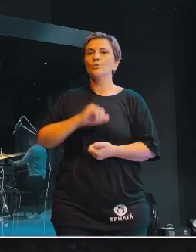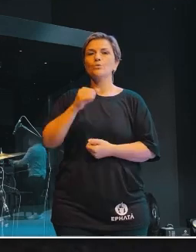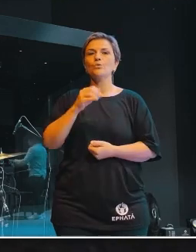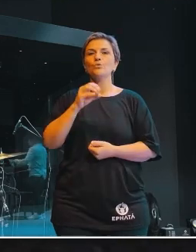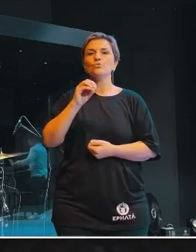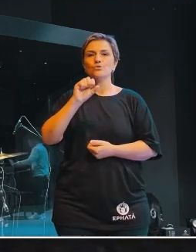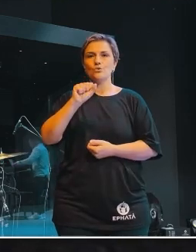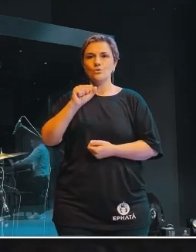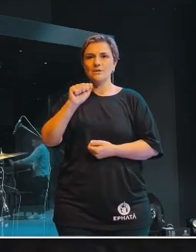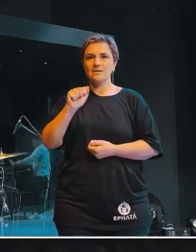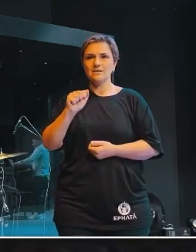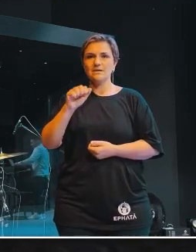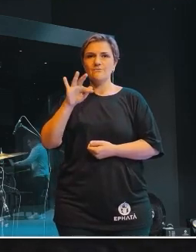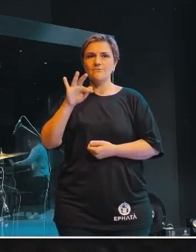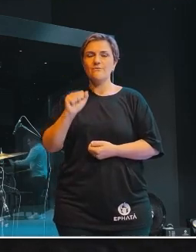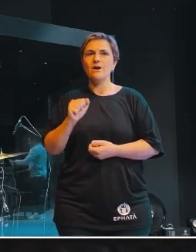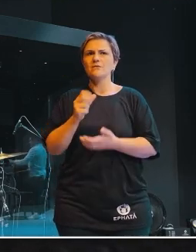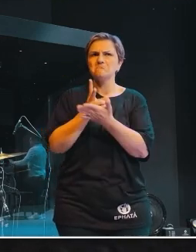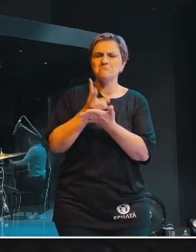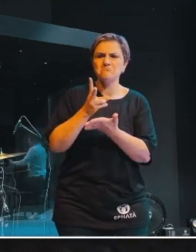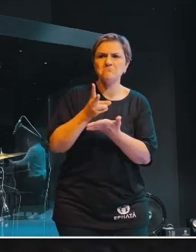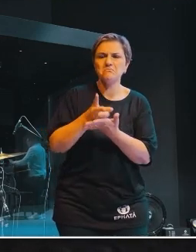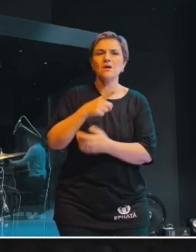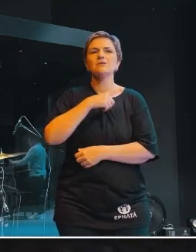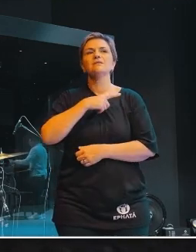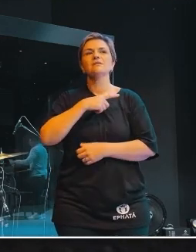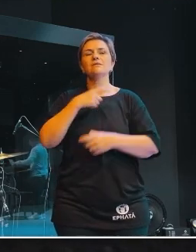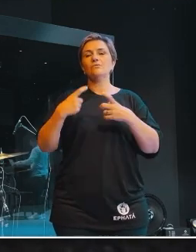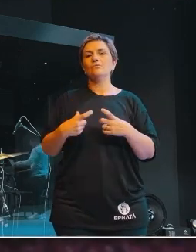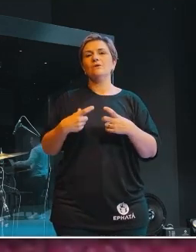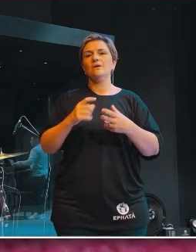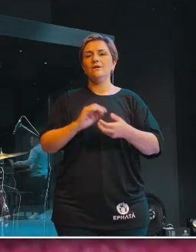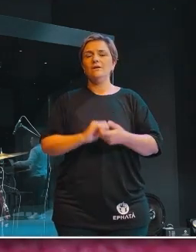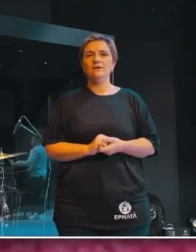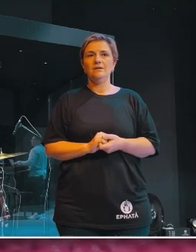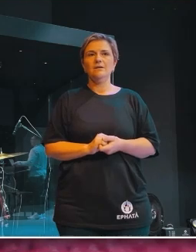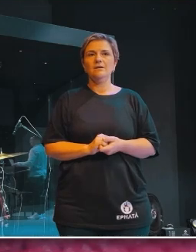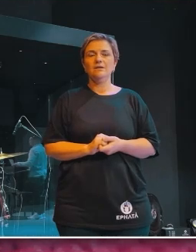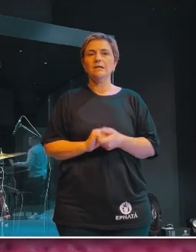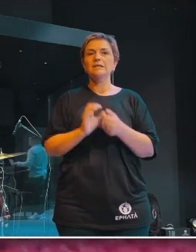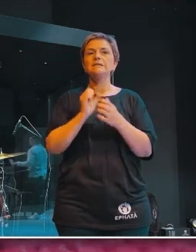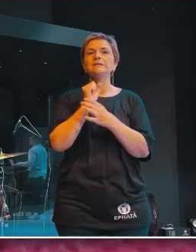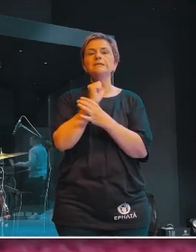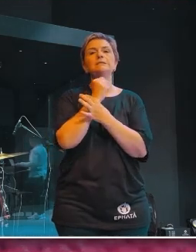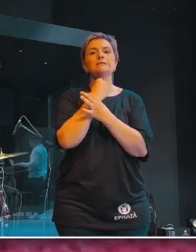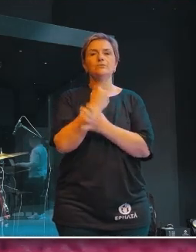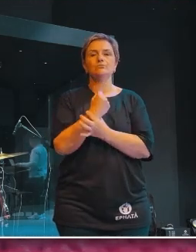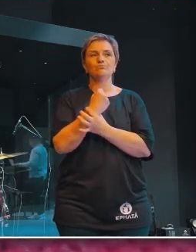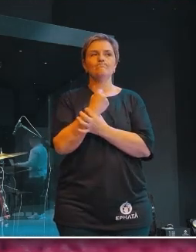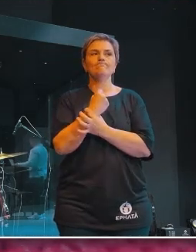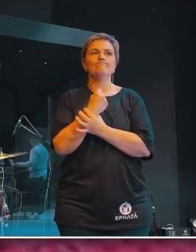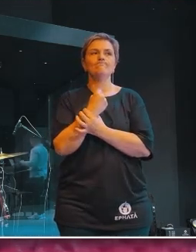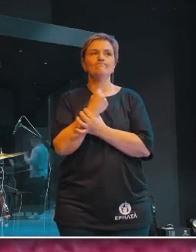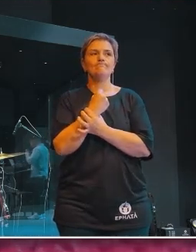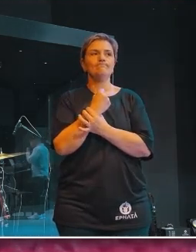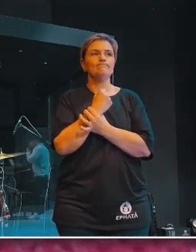que sempre haverá um lugar seguro.